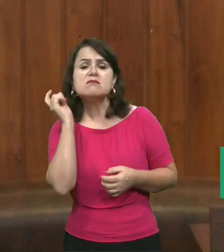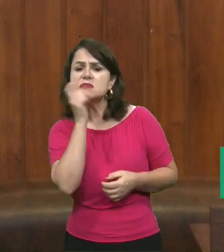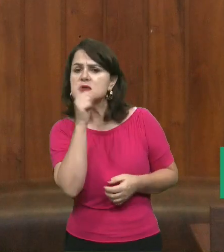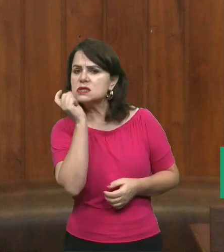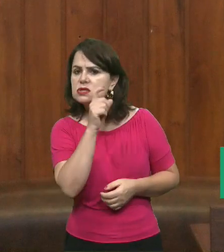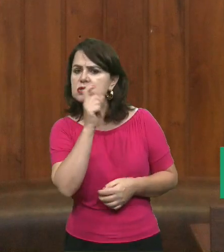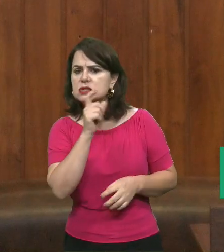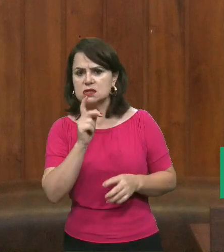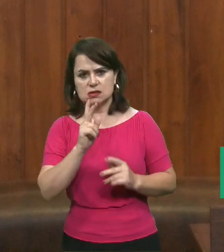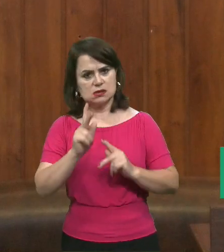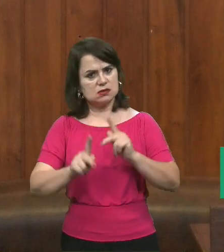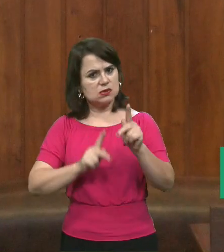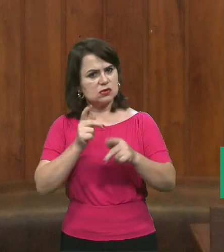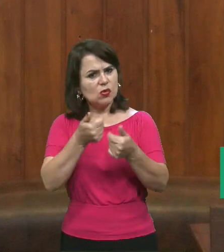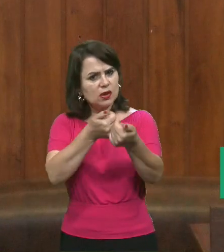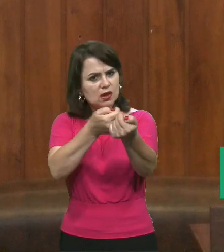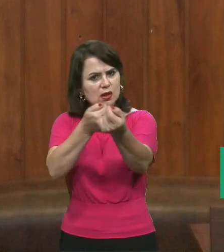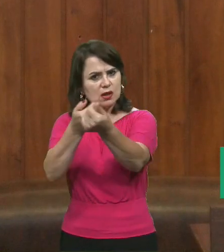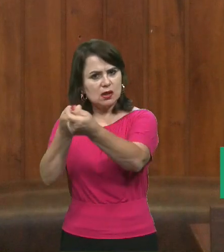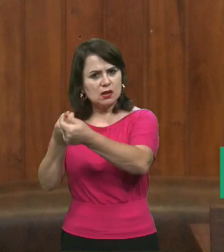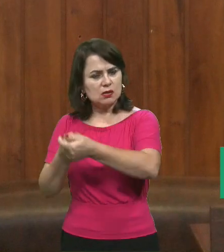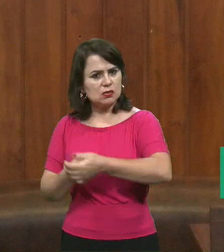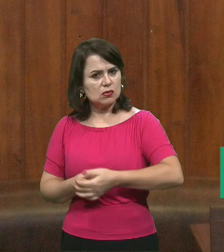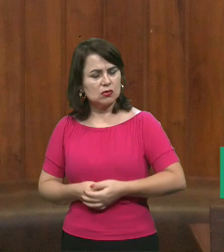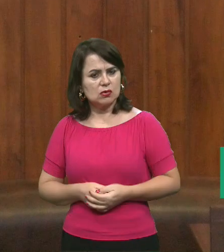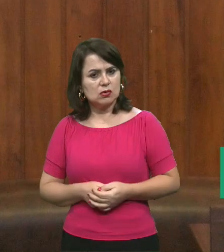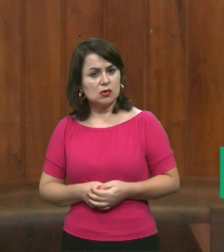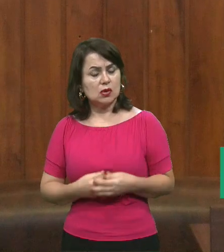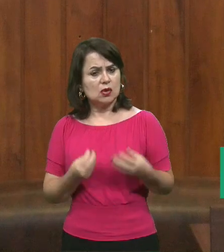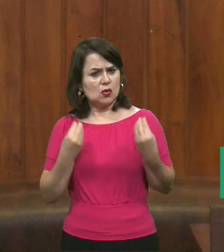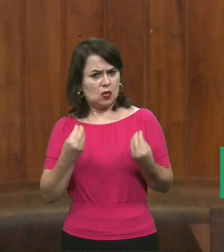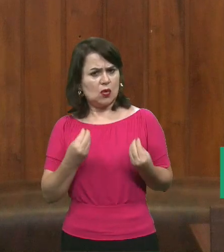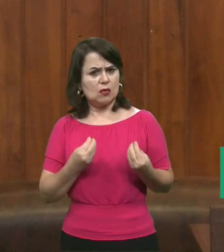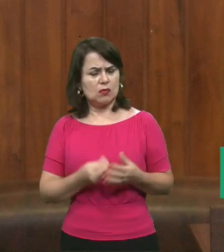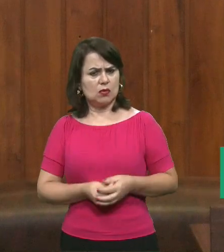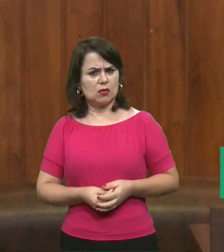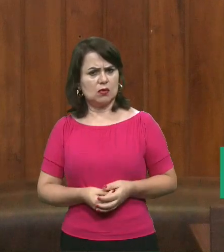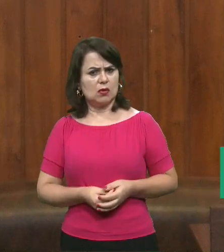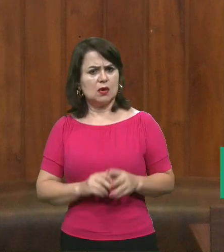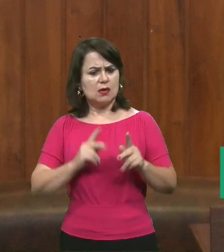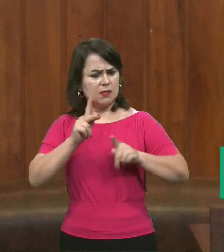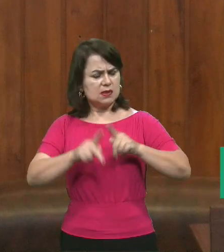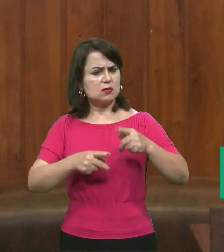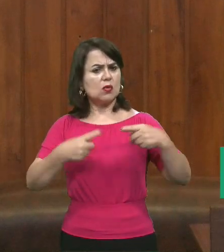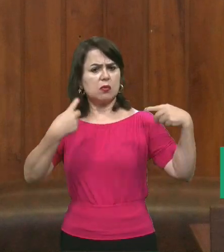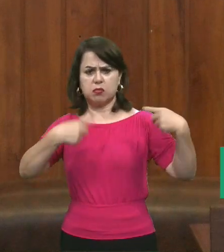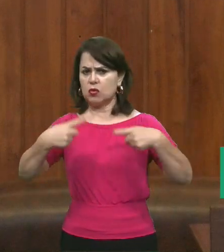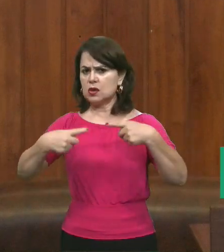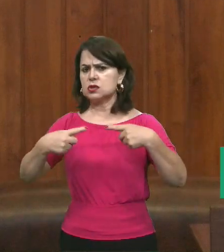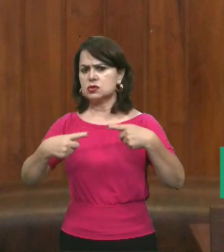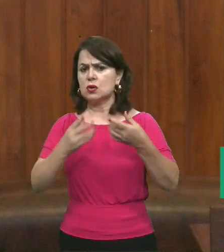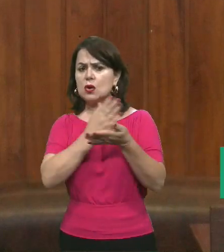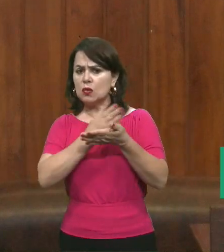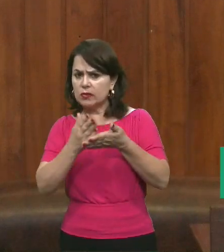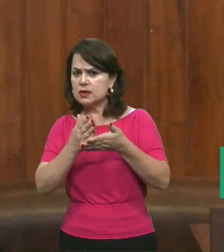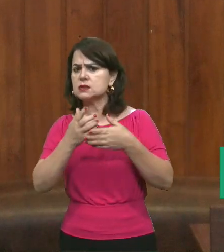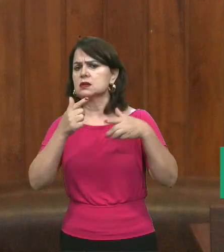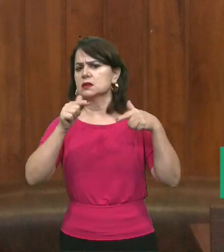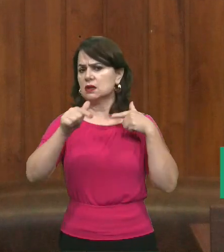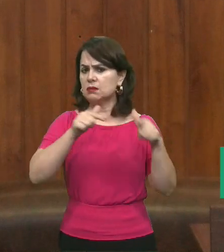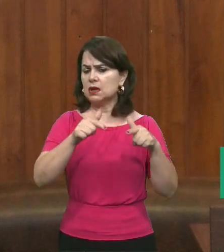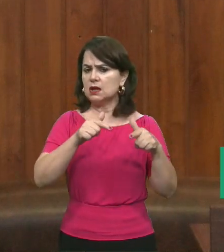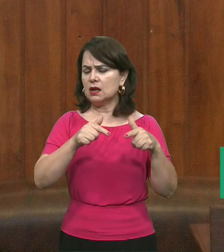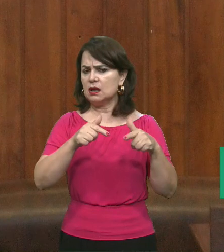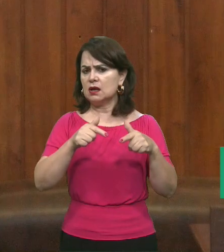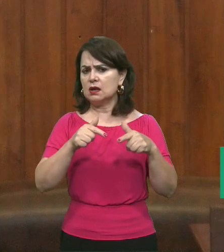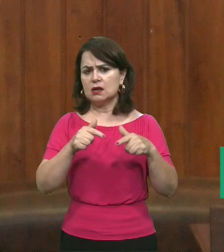população. Né? E o cara entra, faz o oposto. O cara entra para tentar fazer algo de bom,